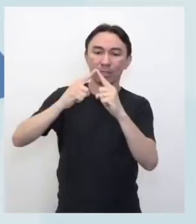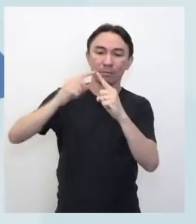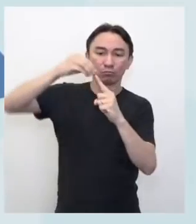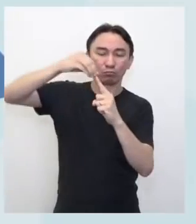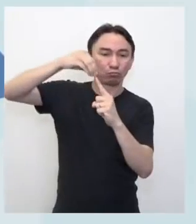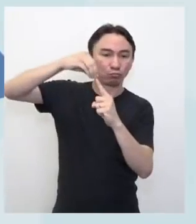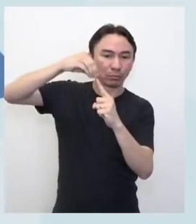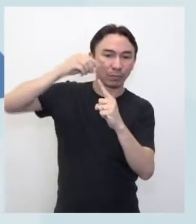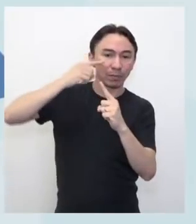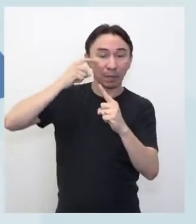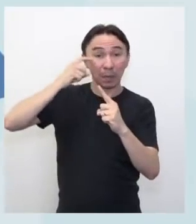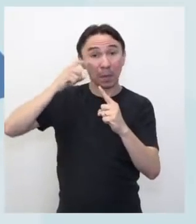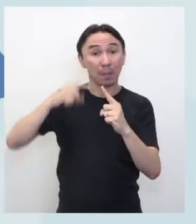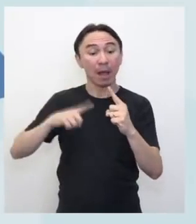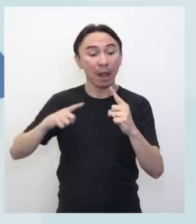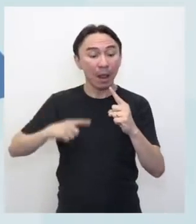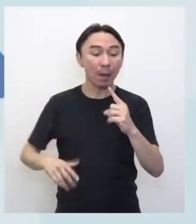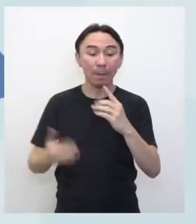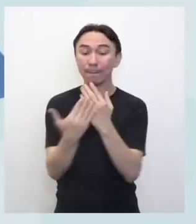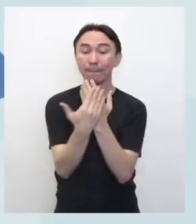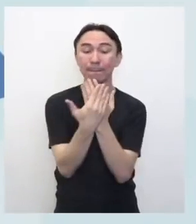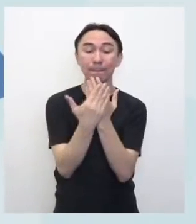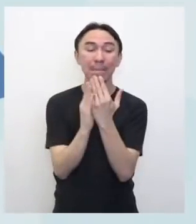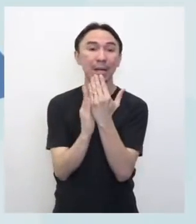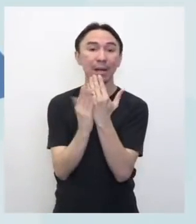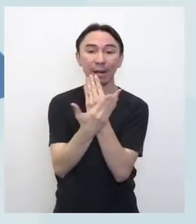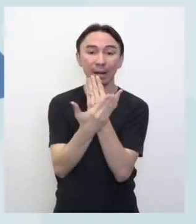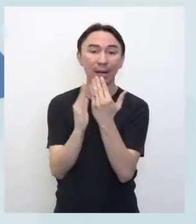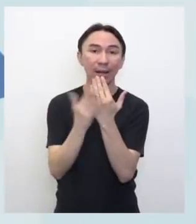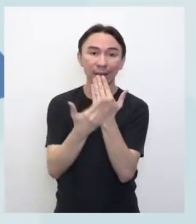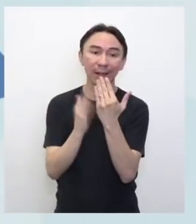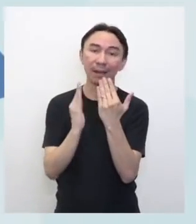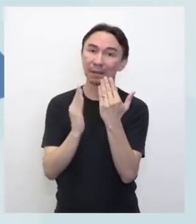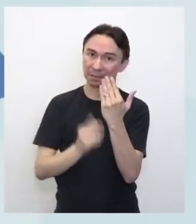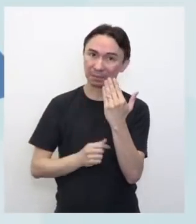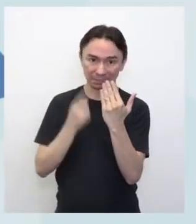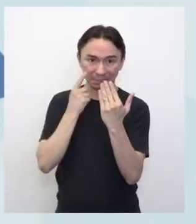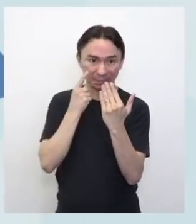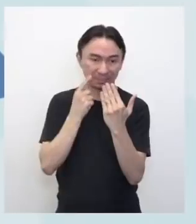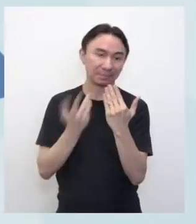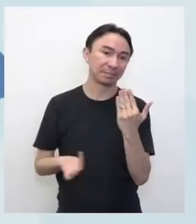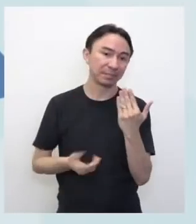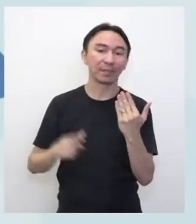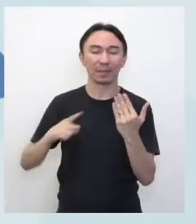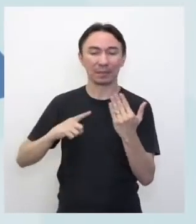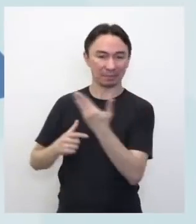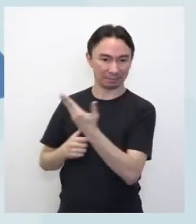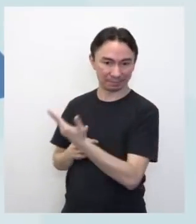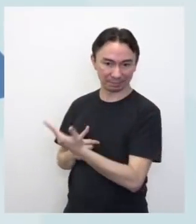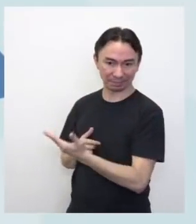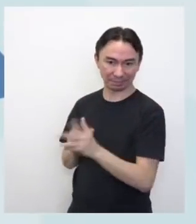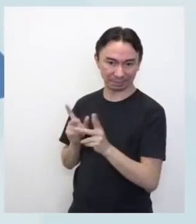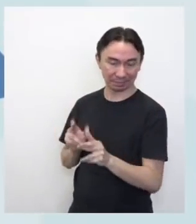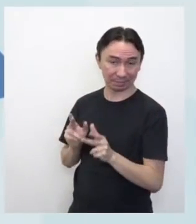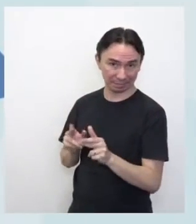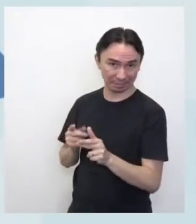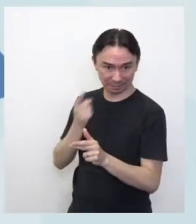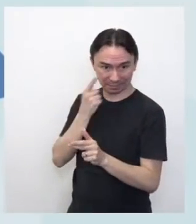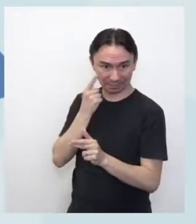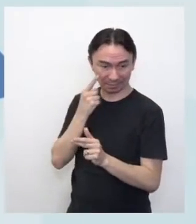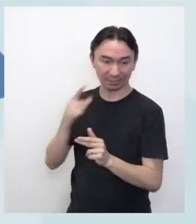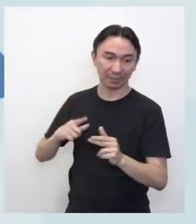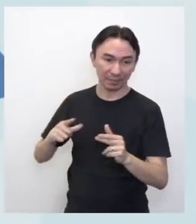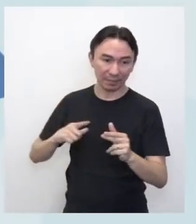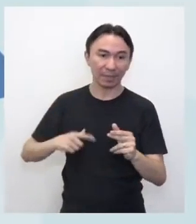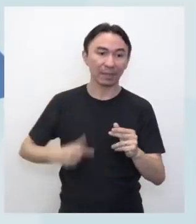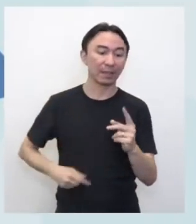um arco de circunferência. Observe a planificação. Então, nós temos o vértice, que